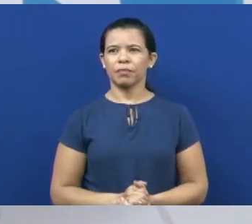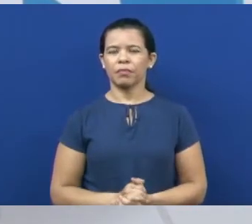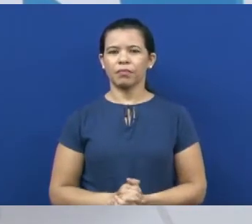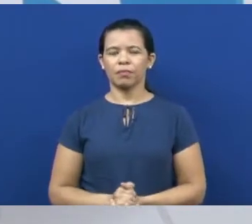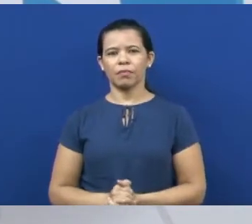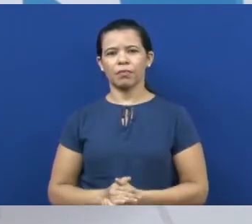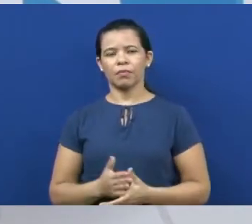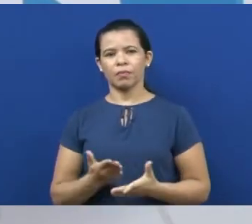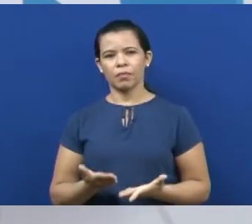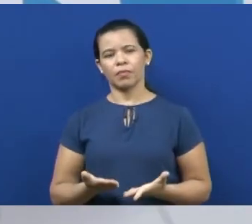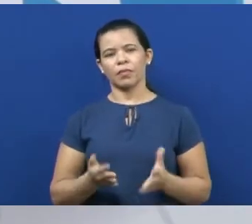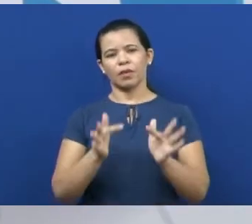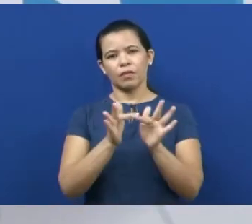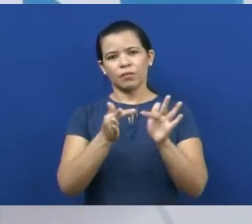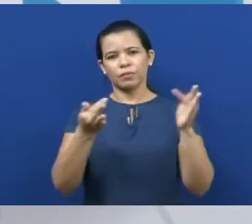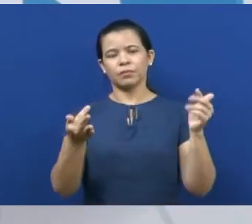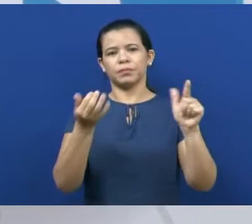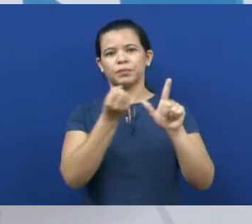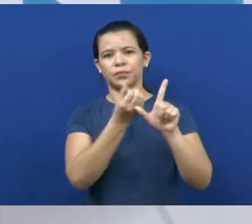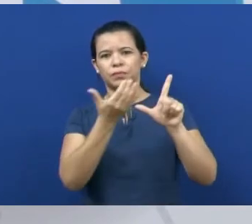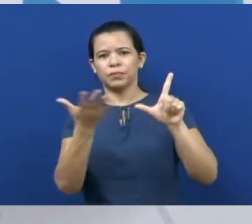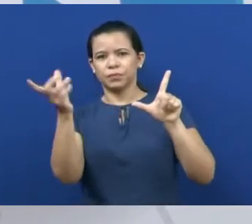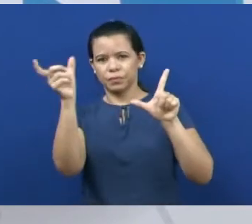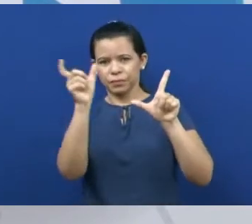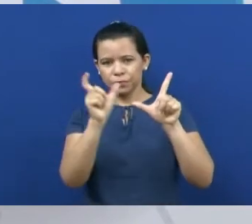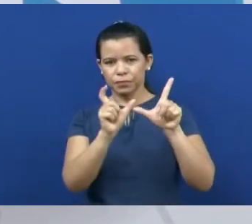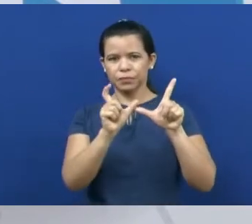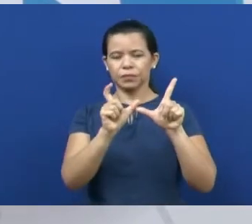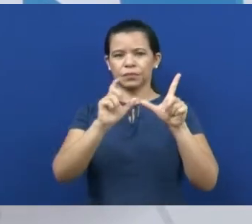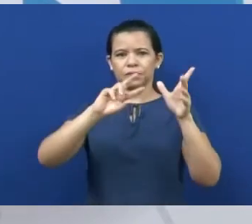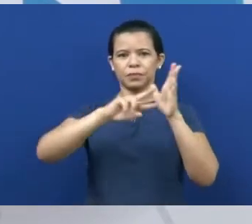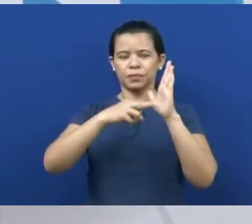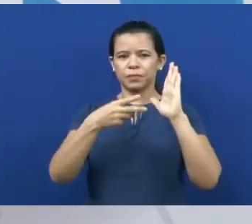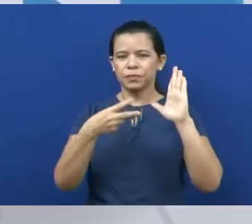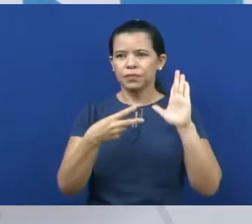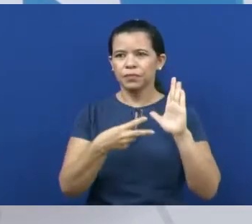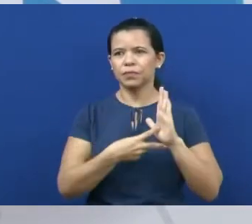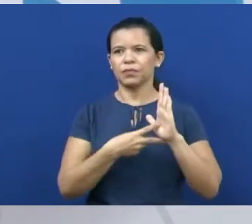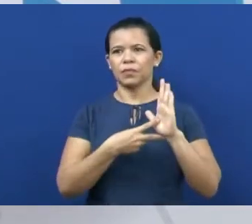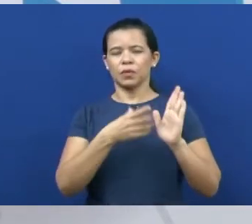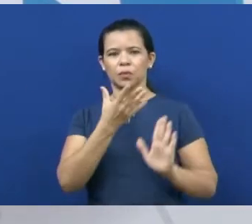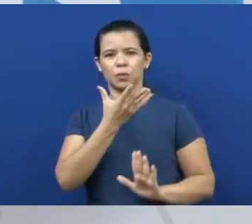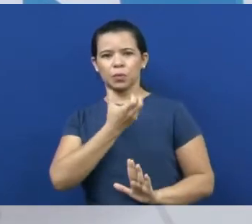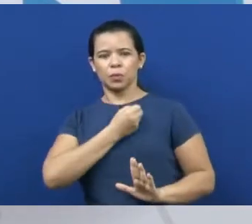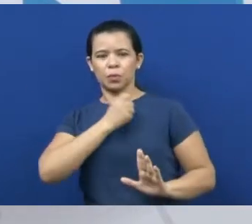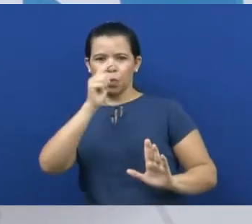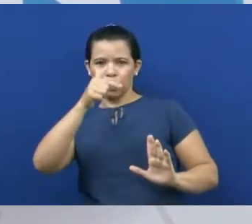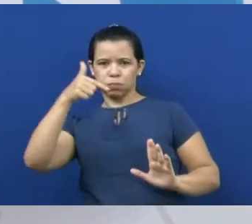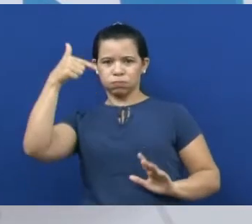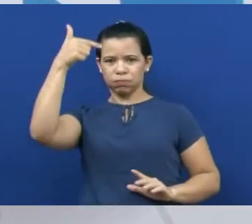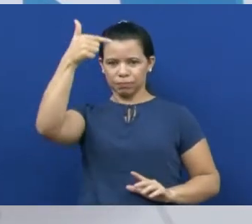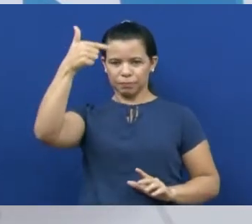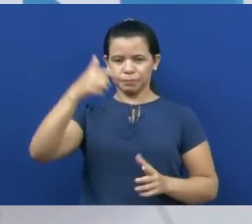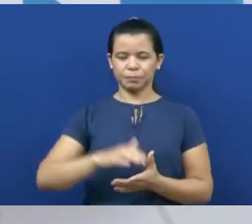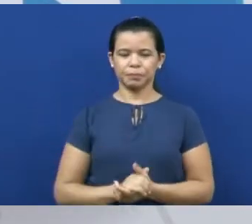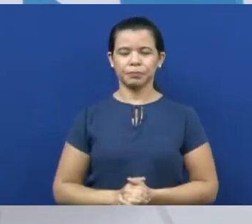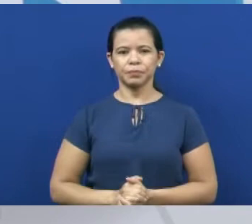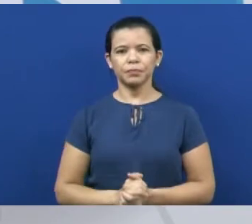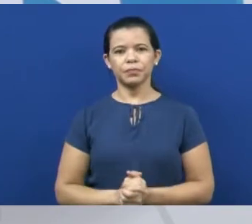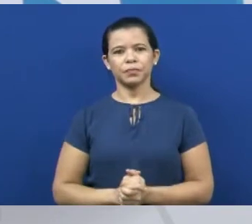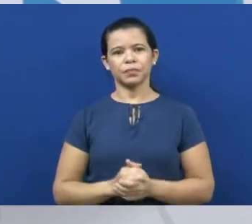A função logarítmica é a função cuja variável está no expoente. Ela é também uma